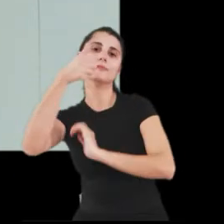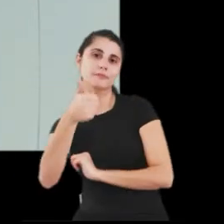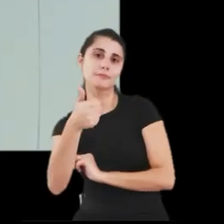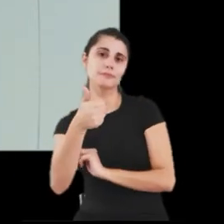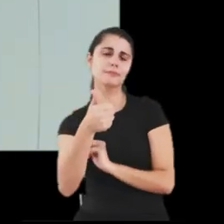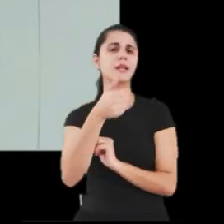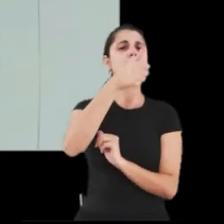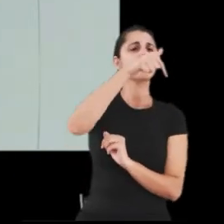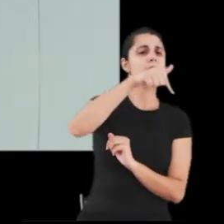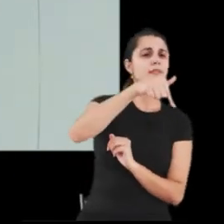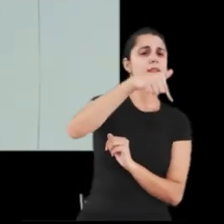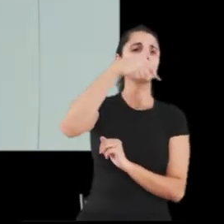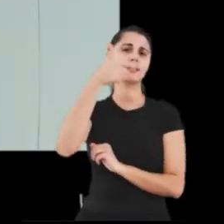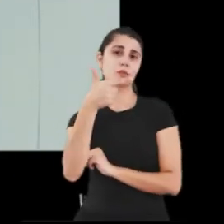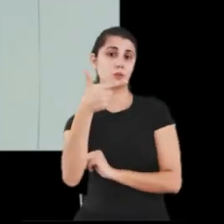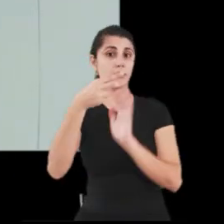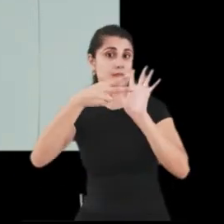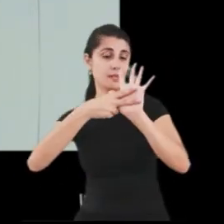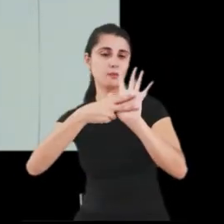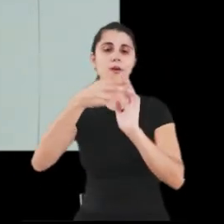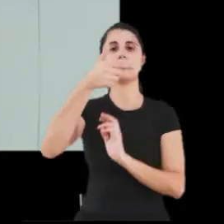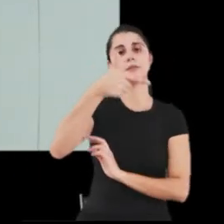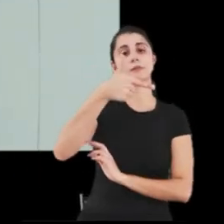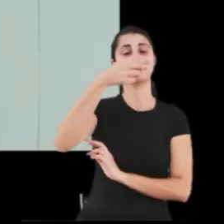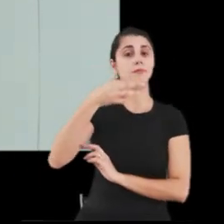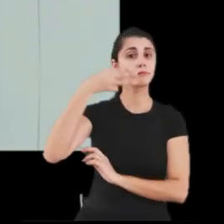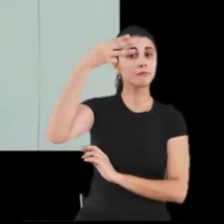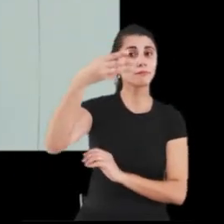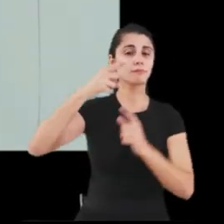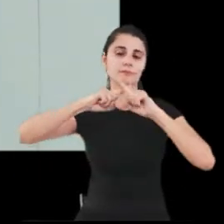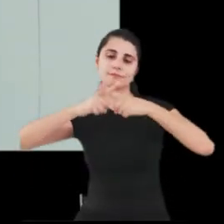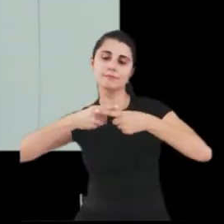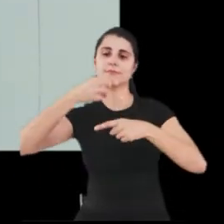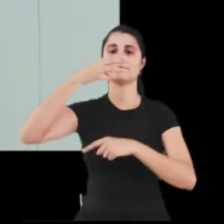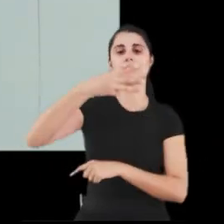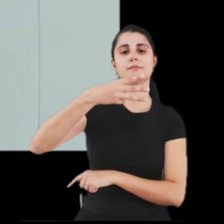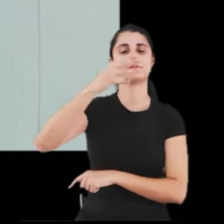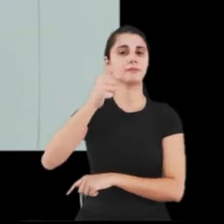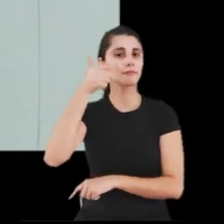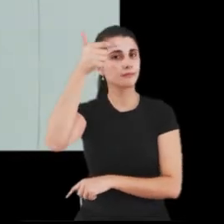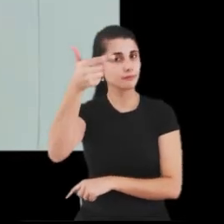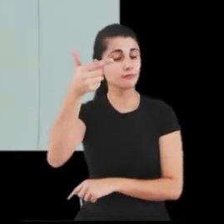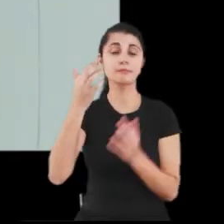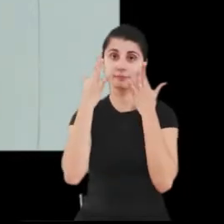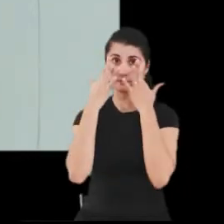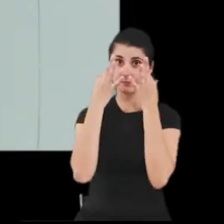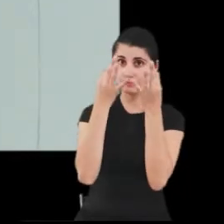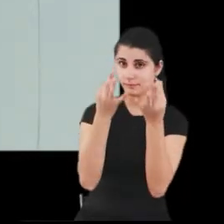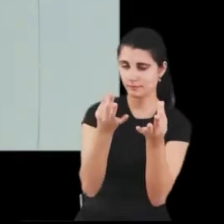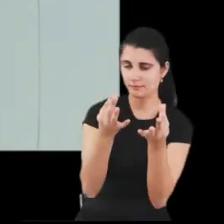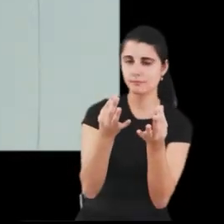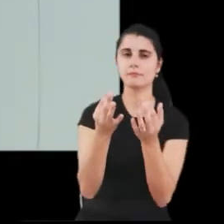72 é 2 ao cubo vezes 3 ao quadrado. Eu vou observar agora